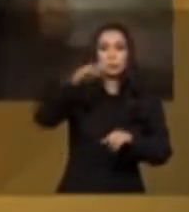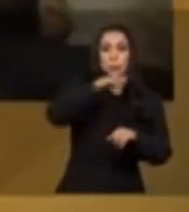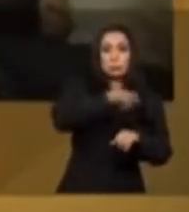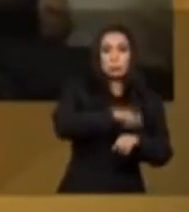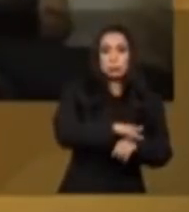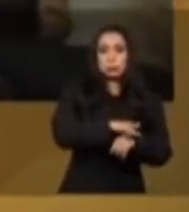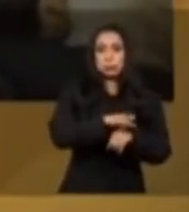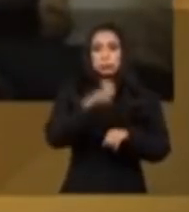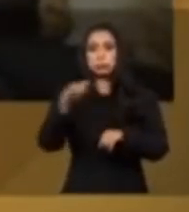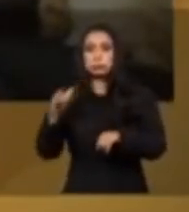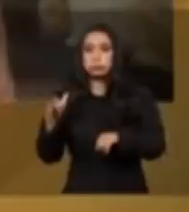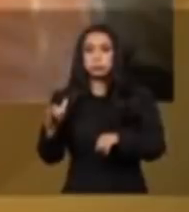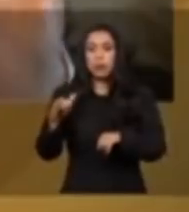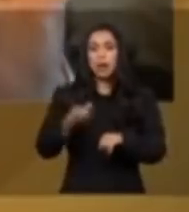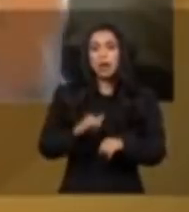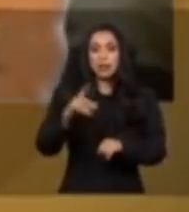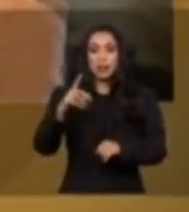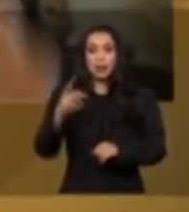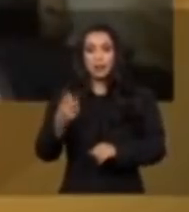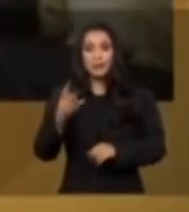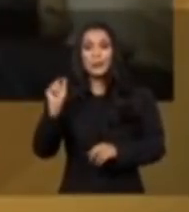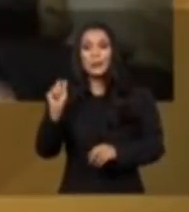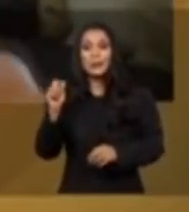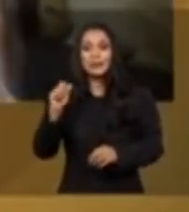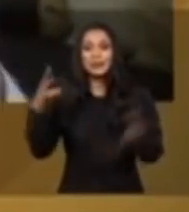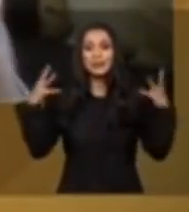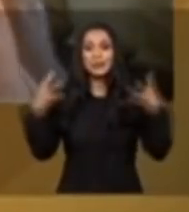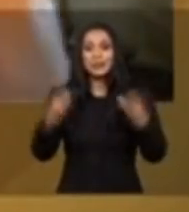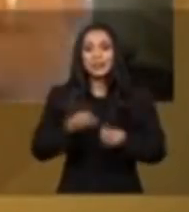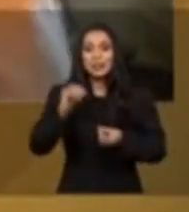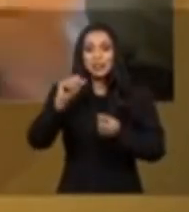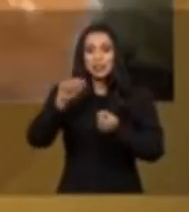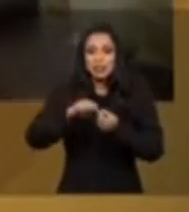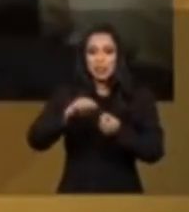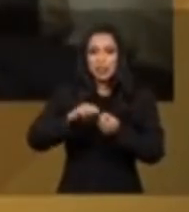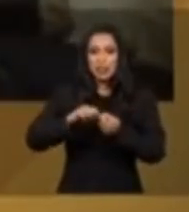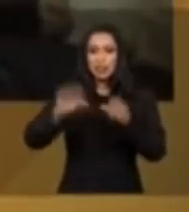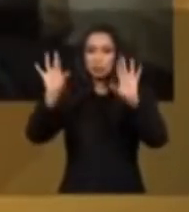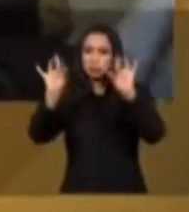o local que o ministro ia, e detalhadamente